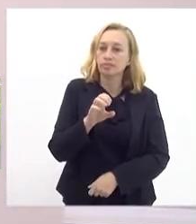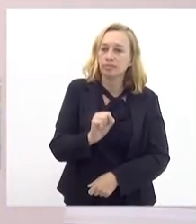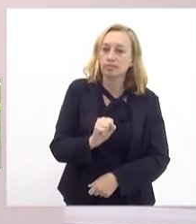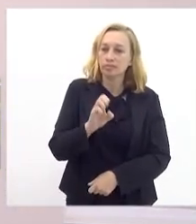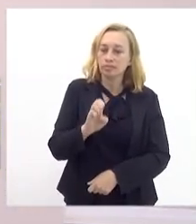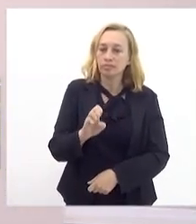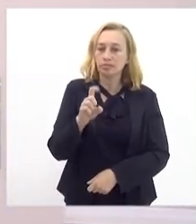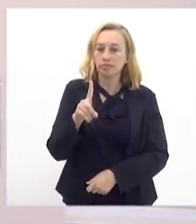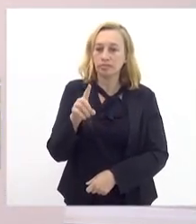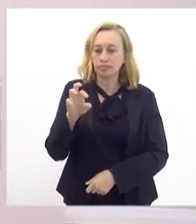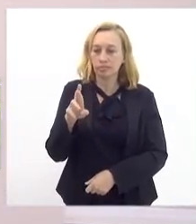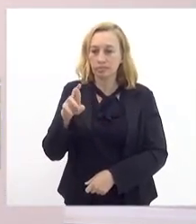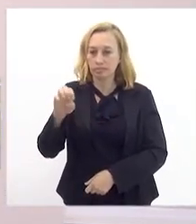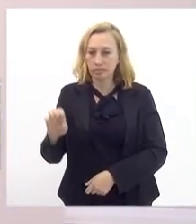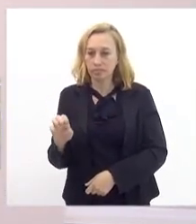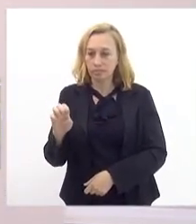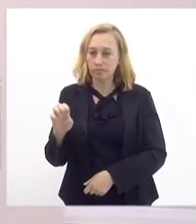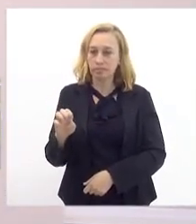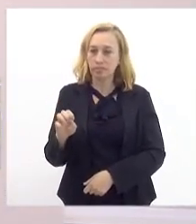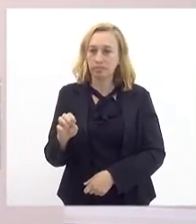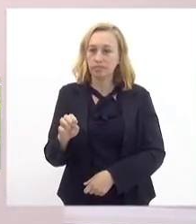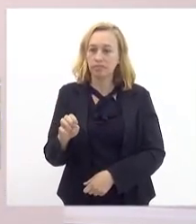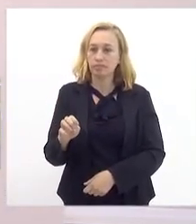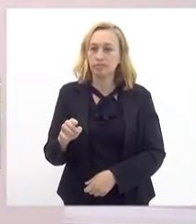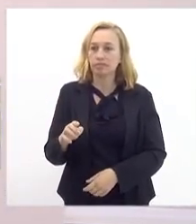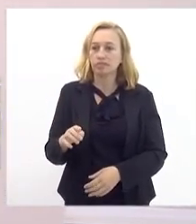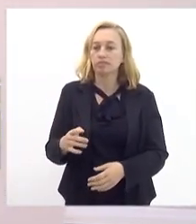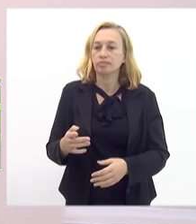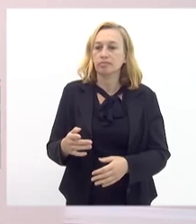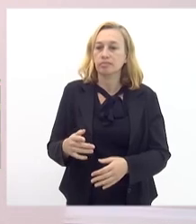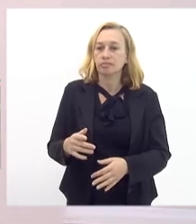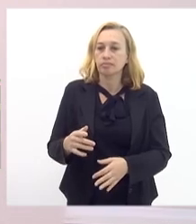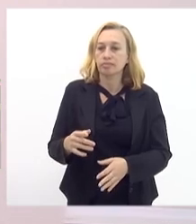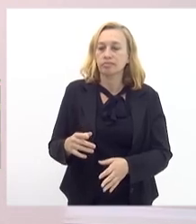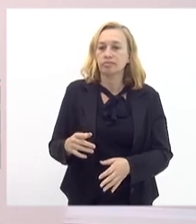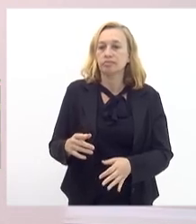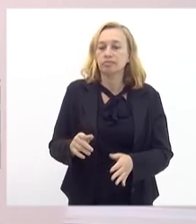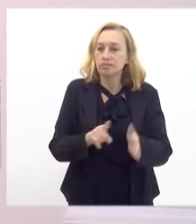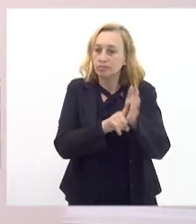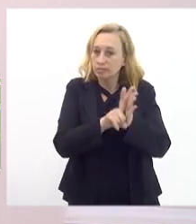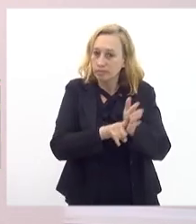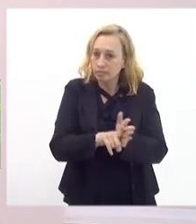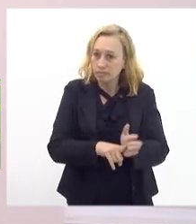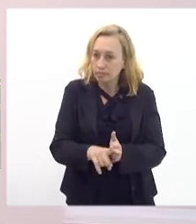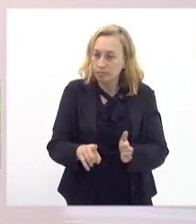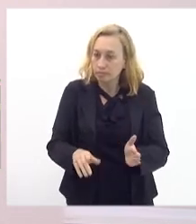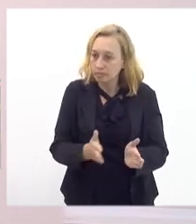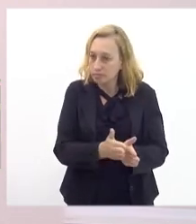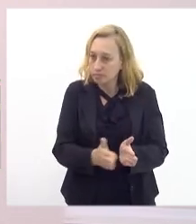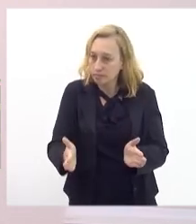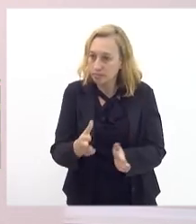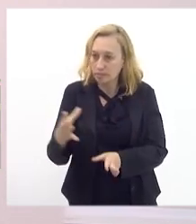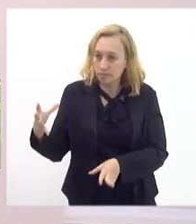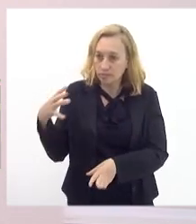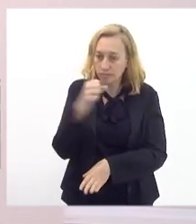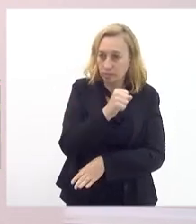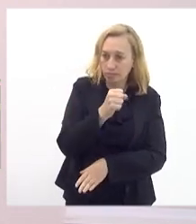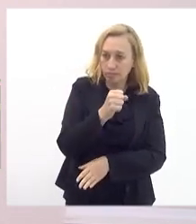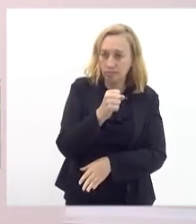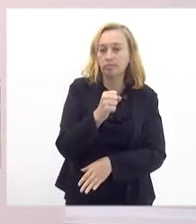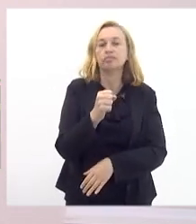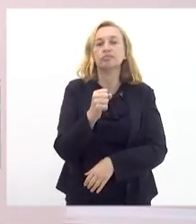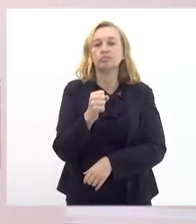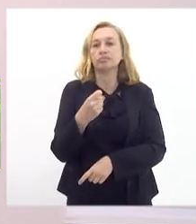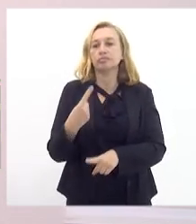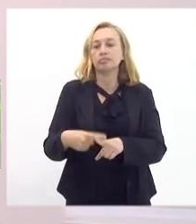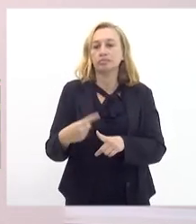a gente esse processo ele ele ganha prioridade por isso que ele ele é analisado mais rápido do que um processo normal